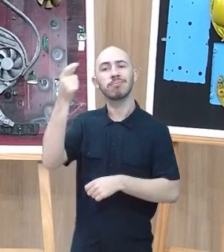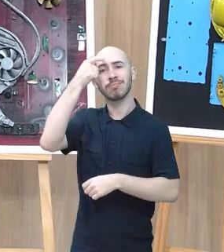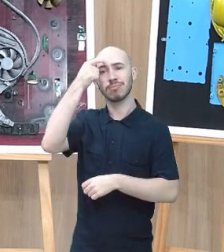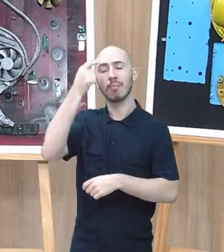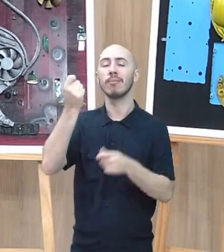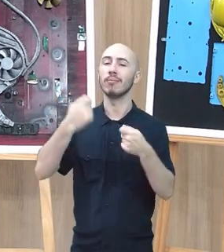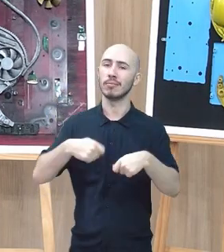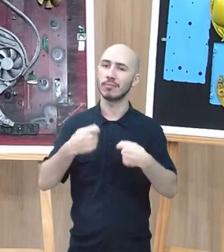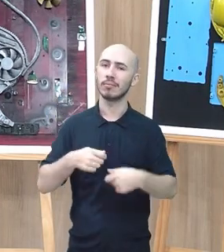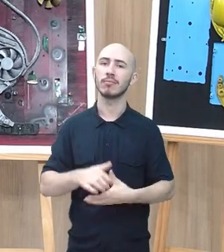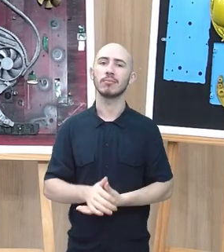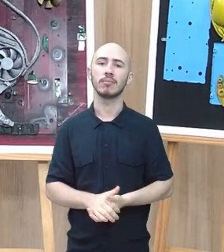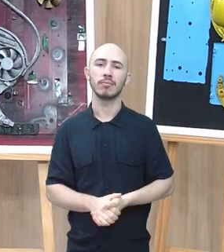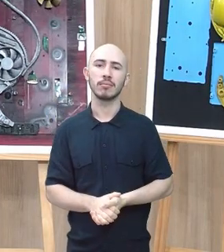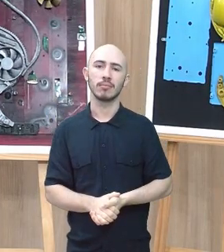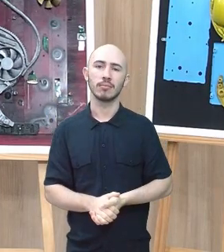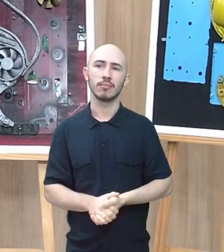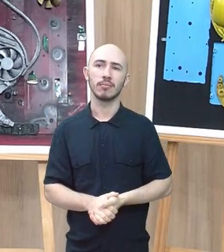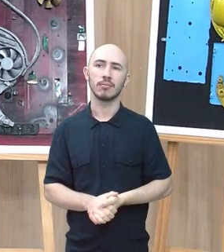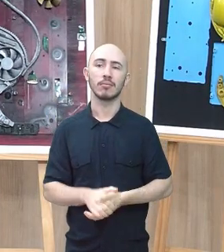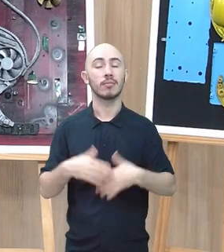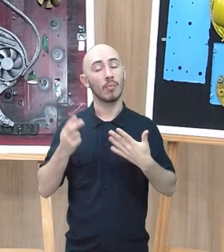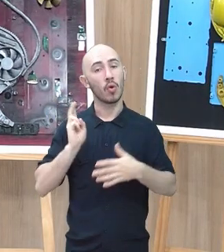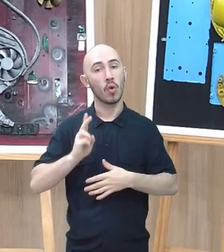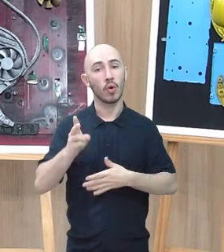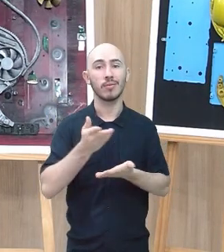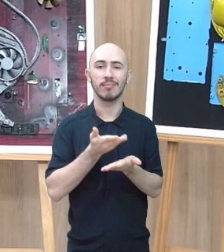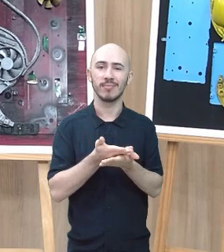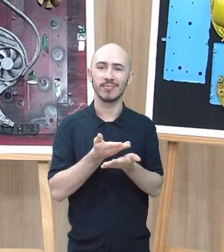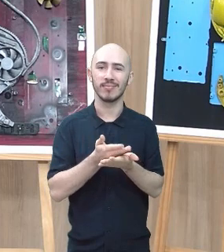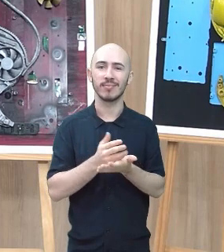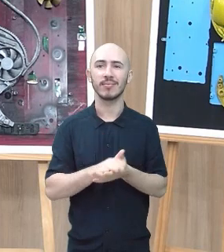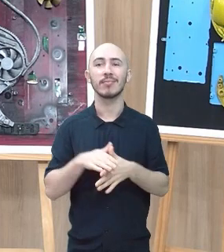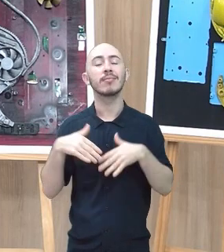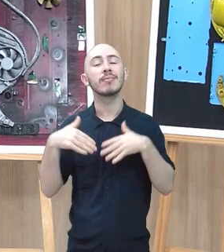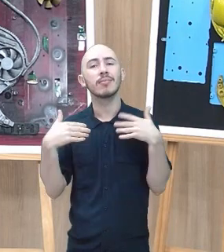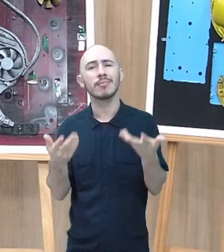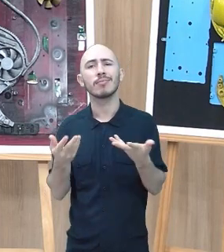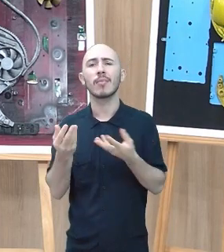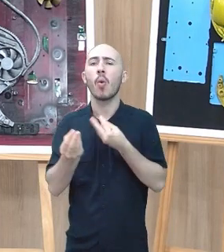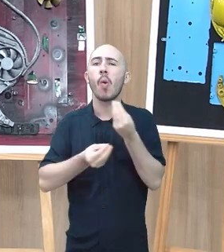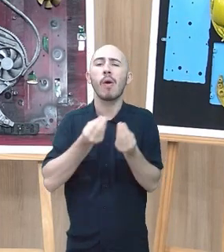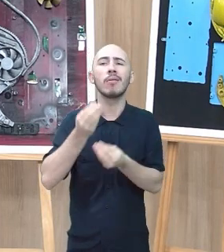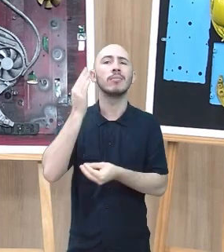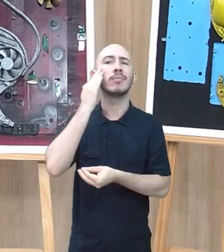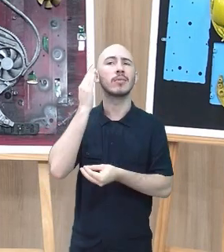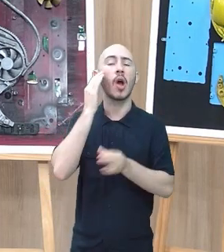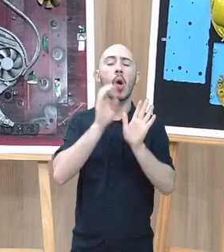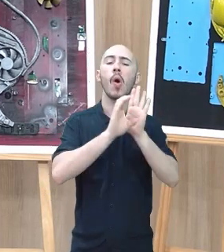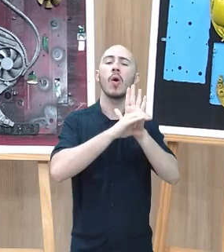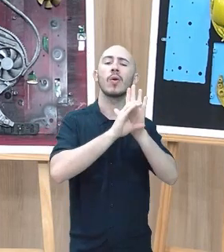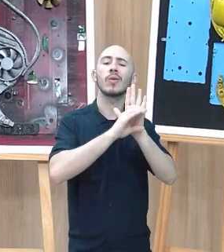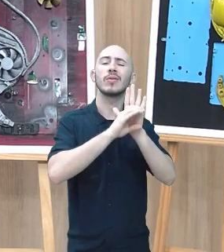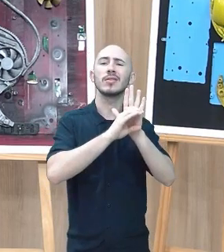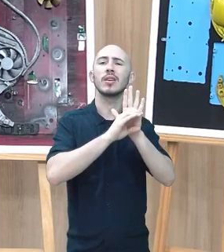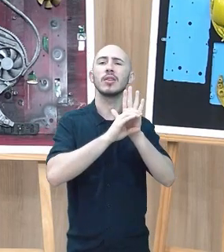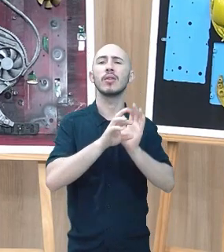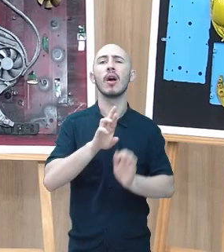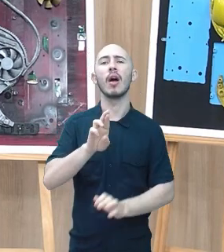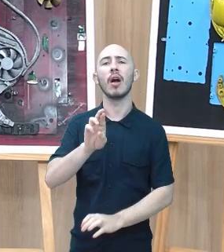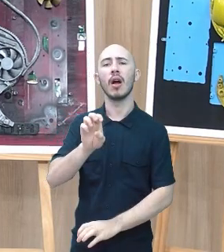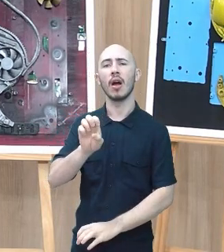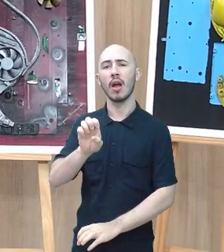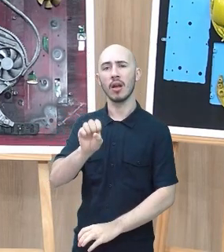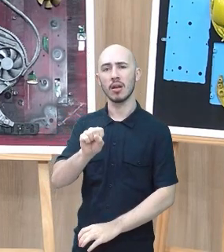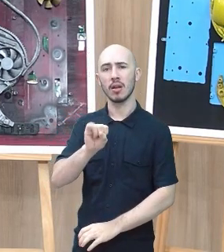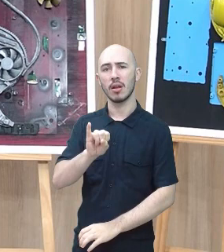nossos resíduos. Mas vamos seguir aqui. Vamos entender, né, o conceito do que é resíduo, o que é isso, né? O que